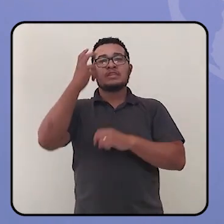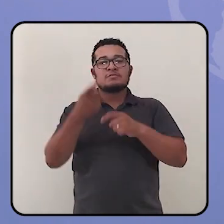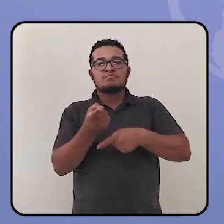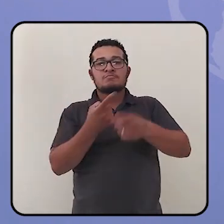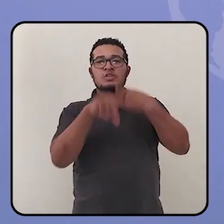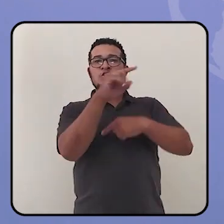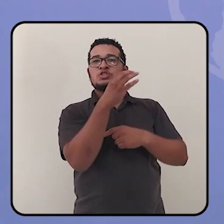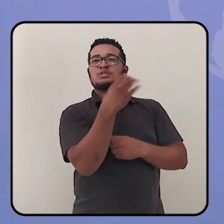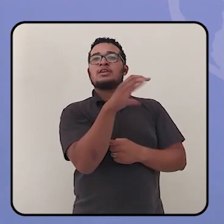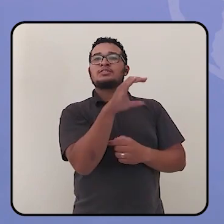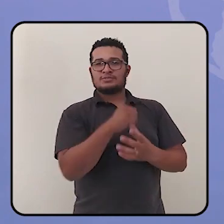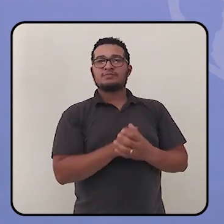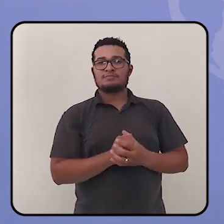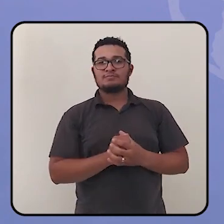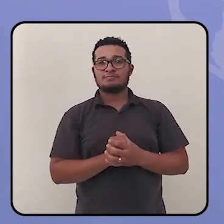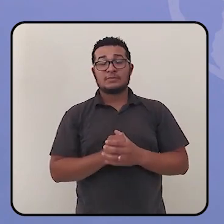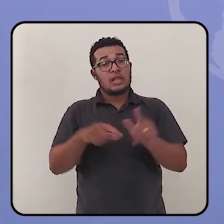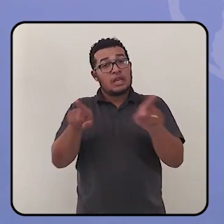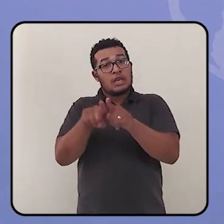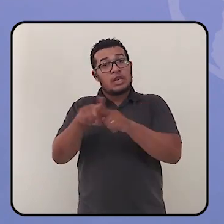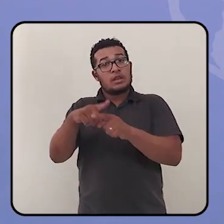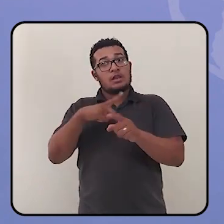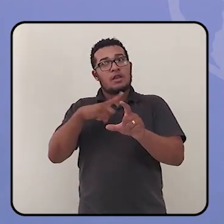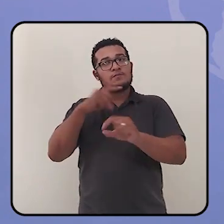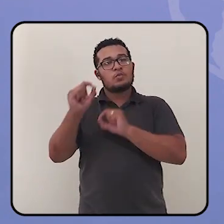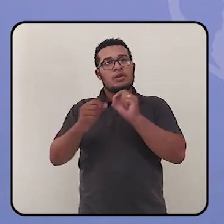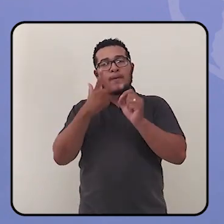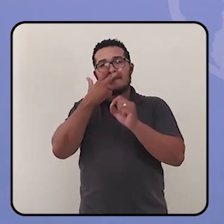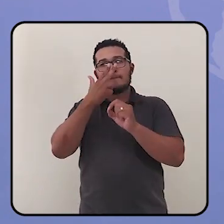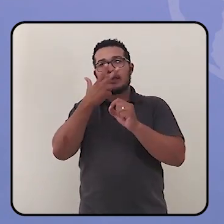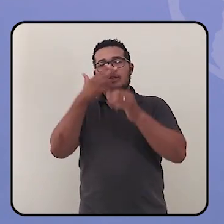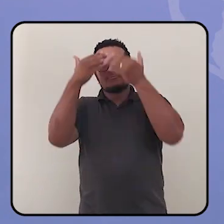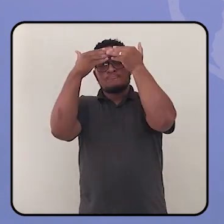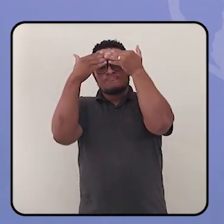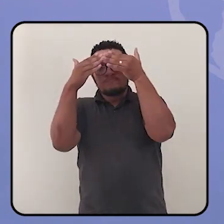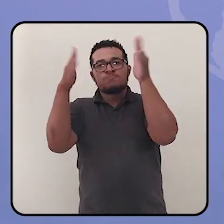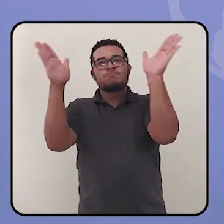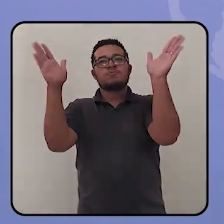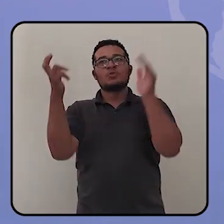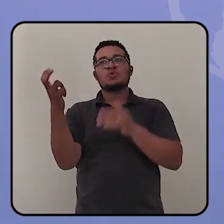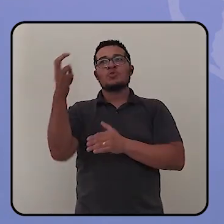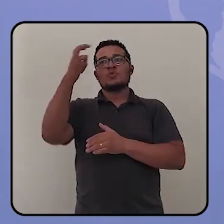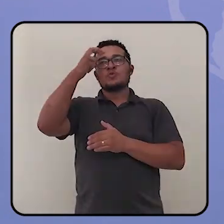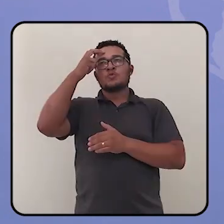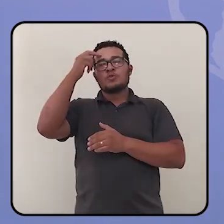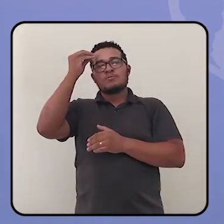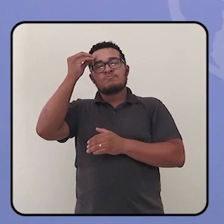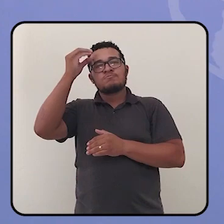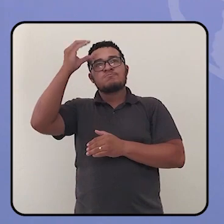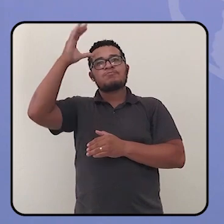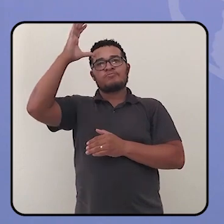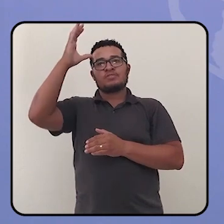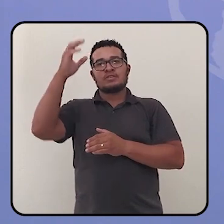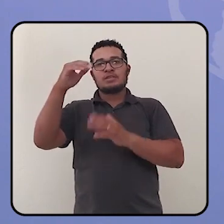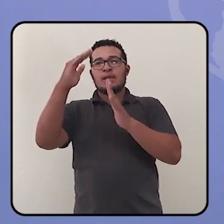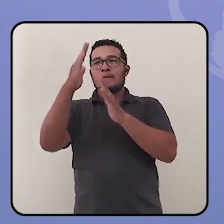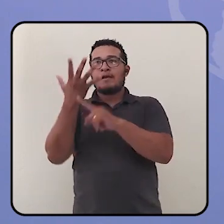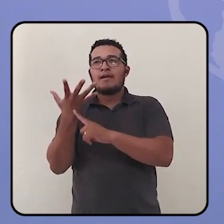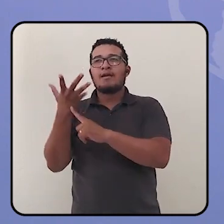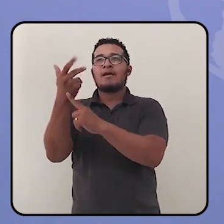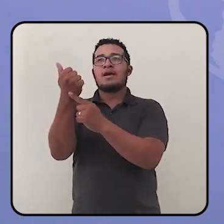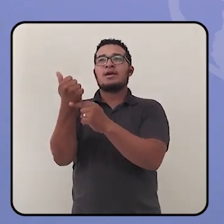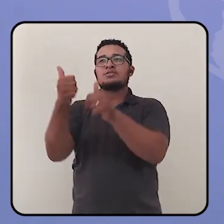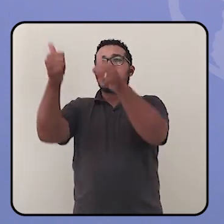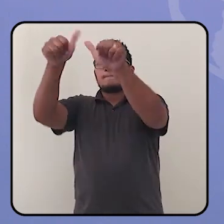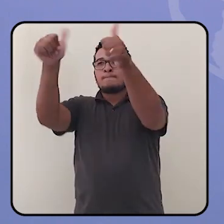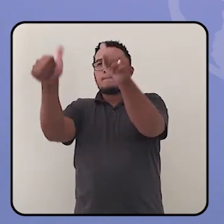científico ouvir então não despertar da cultura um despertar das artes da pintura